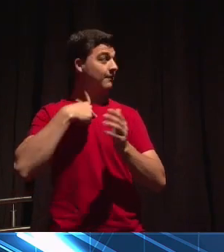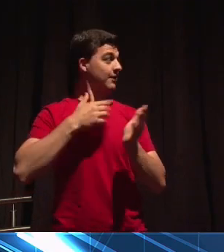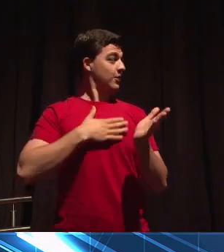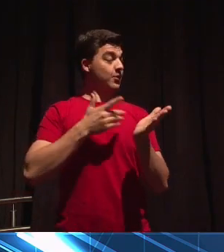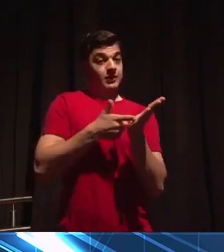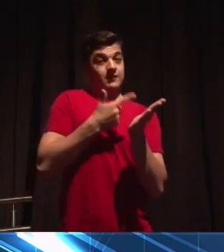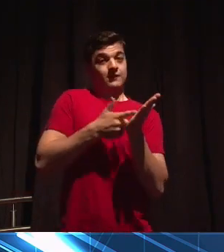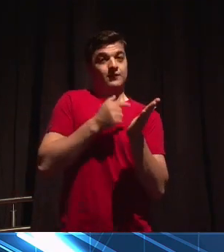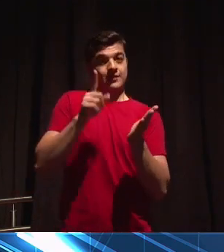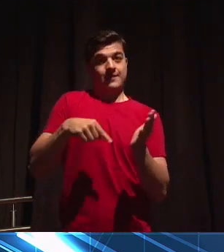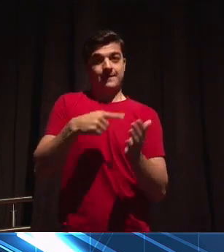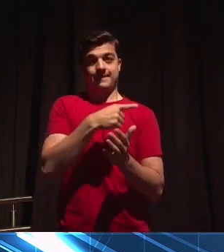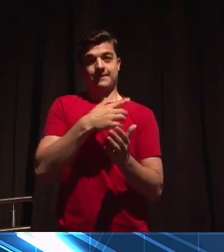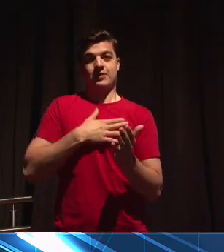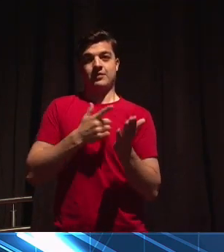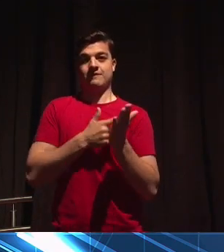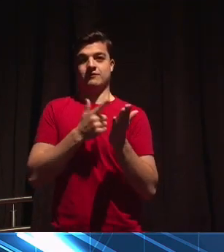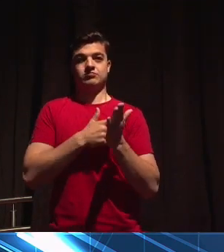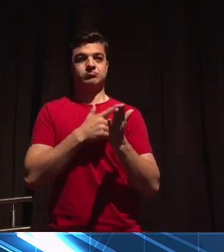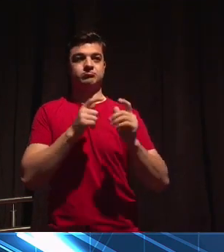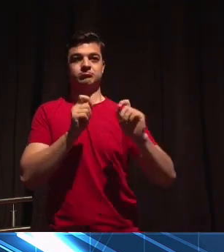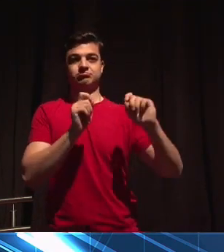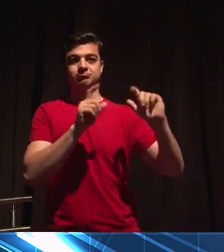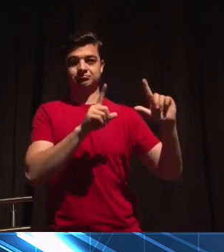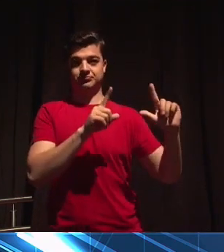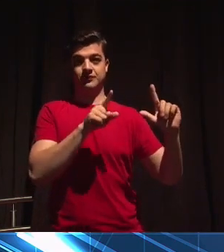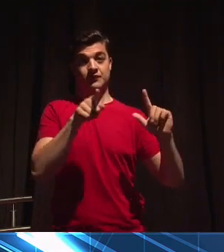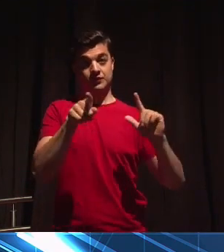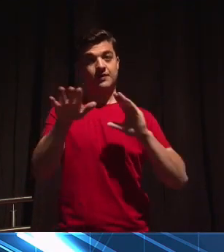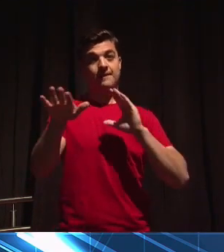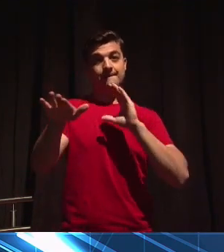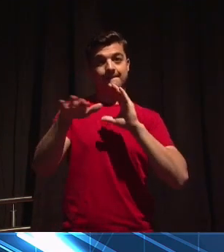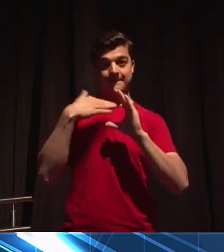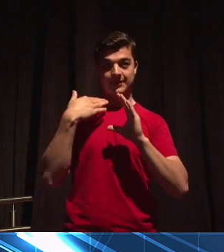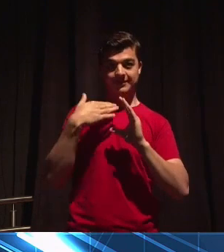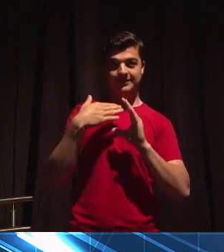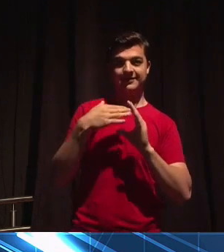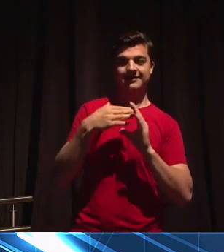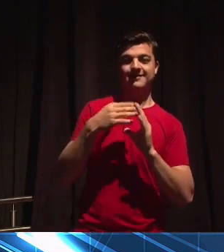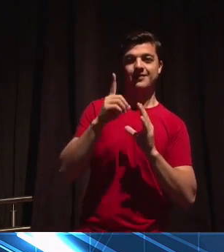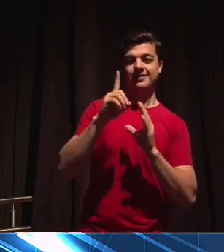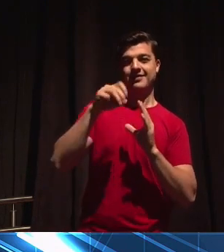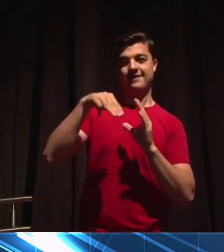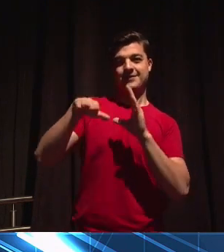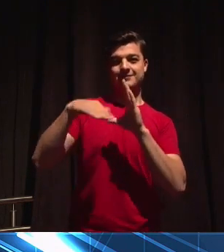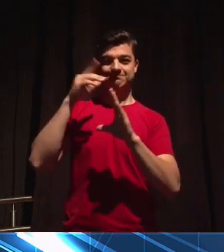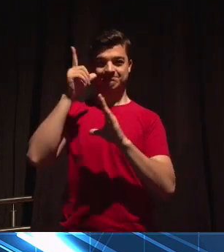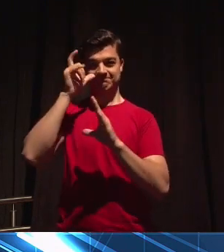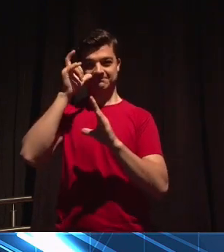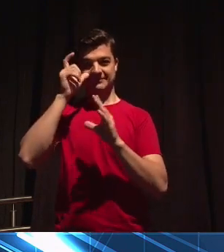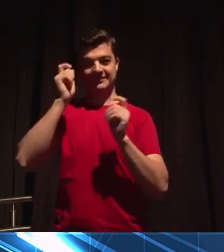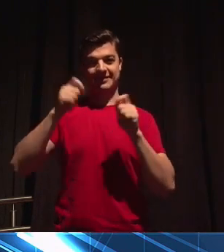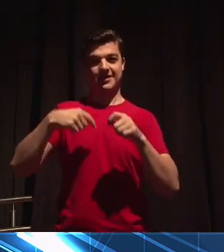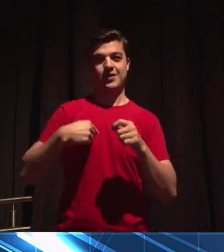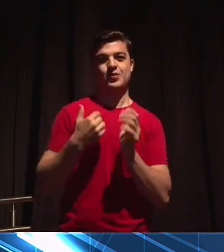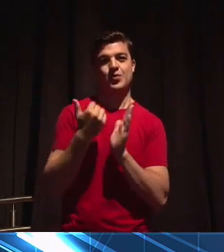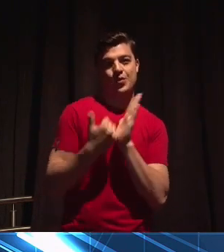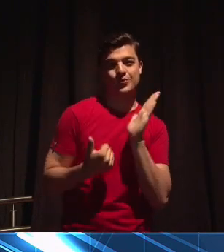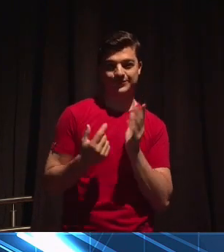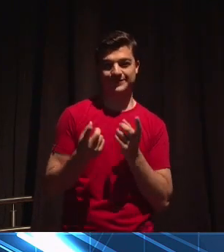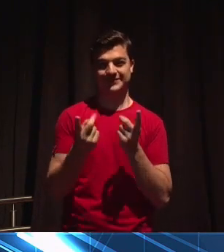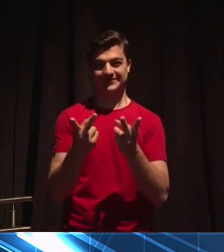desbravando sólido Me manda uma ADM que eu te arranjo ou desconto e meu Twitter é Alex